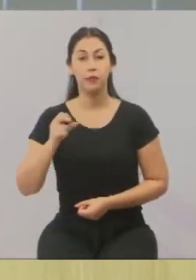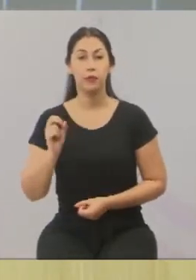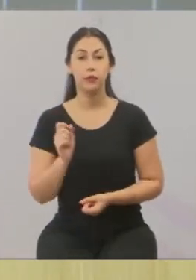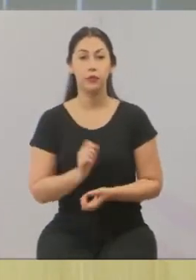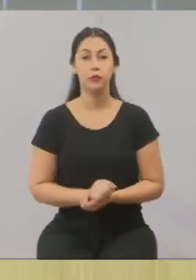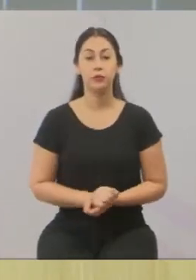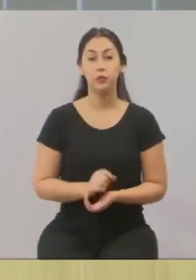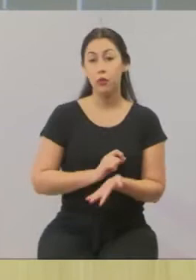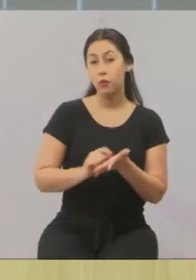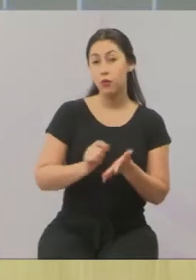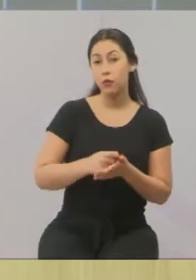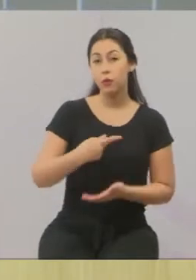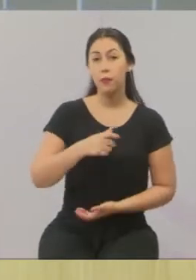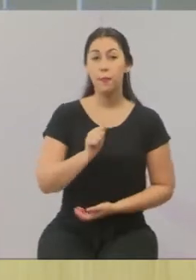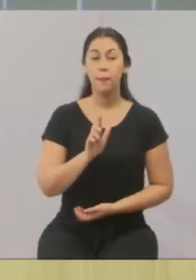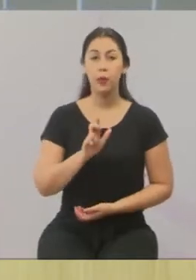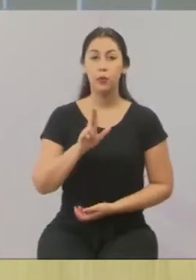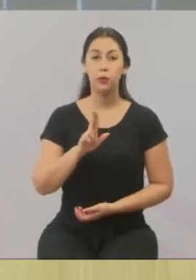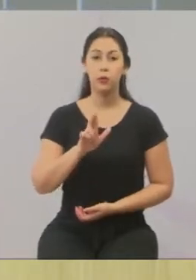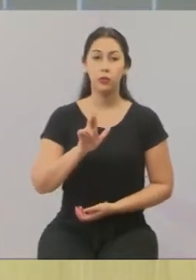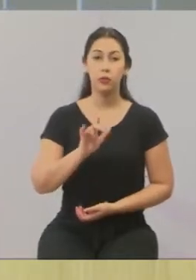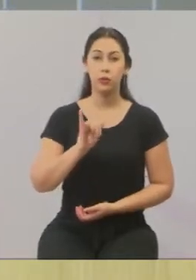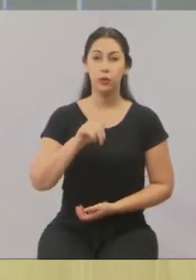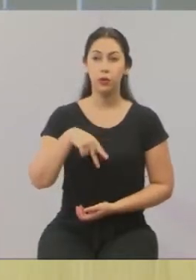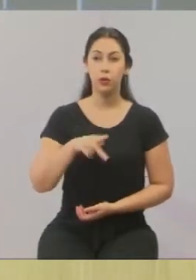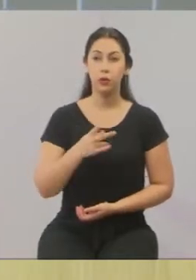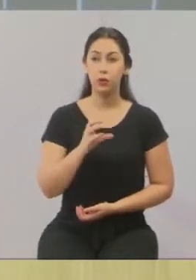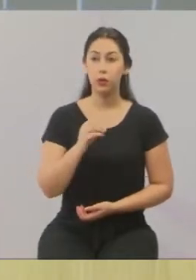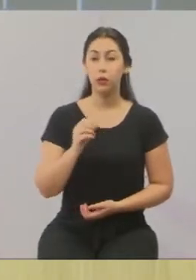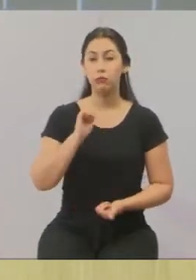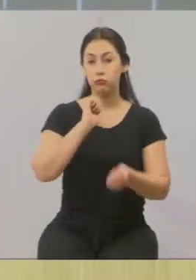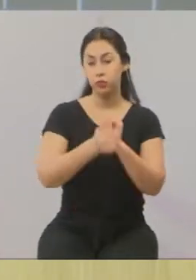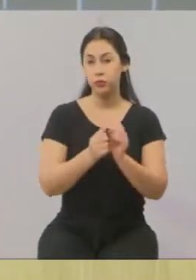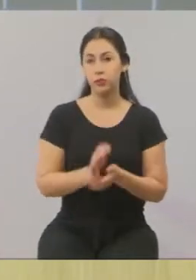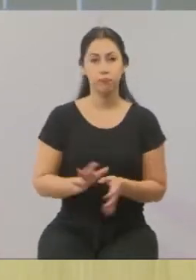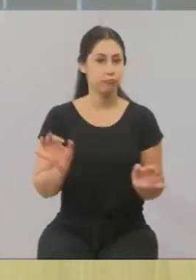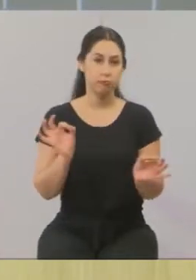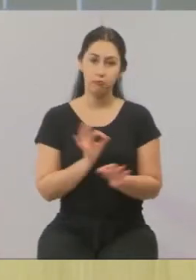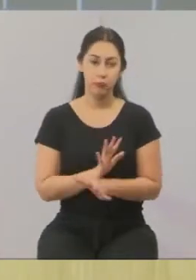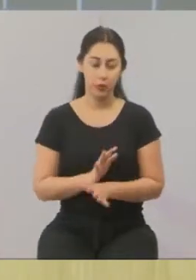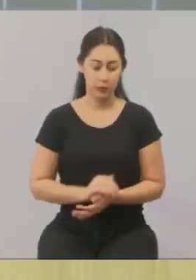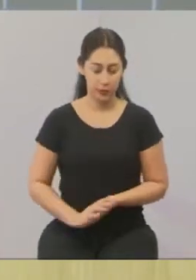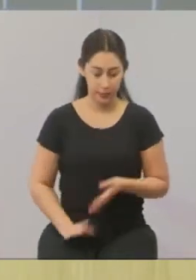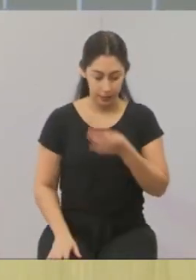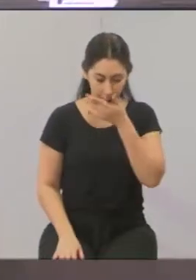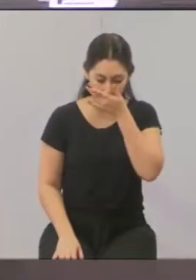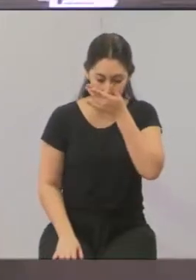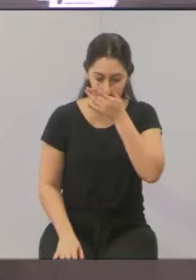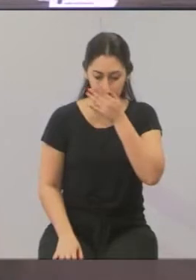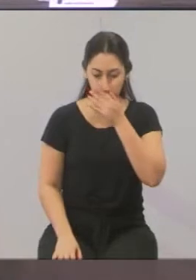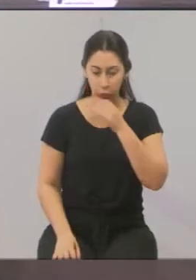vereador Paulinho do Esporte. Não temos mais moção, senhor presidente.